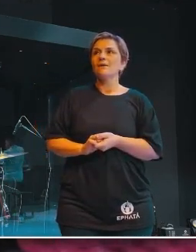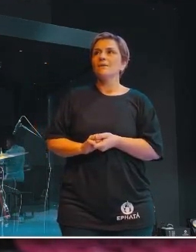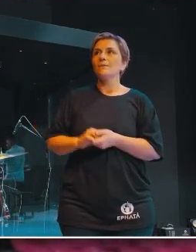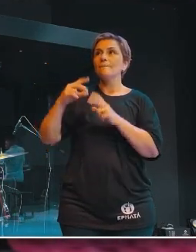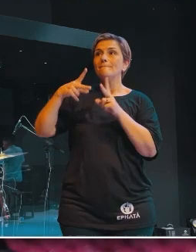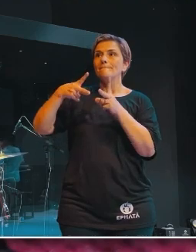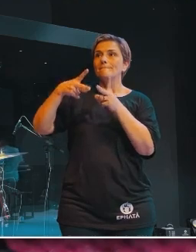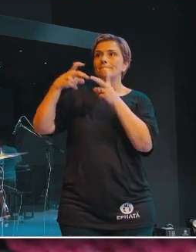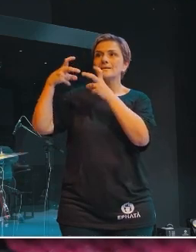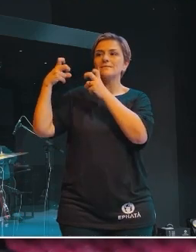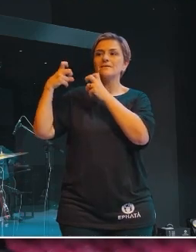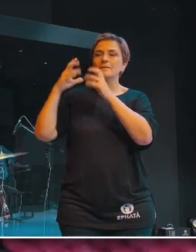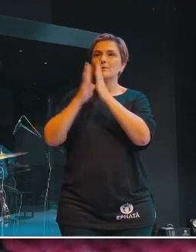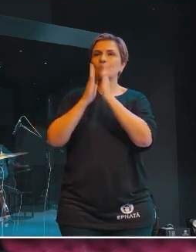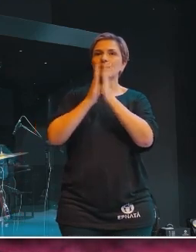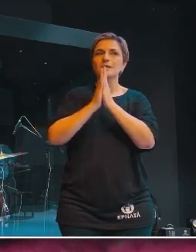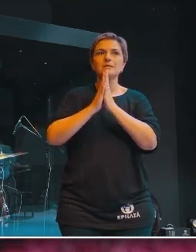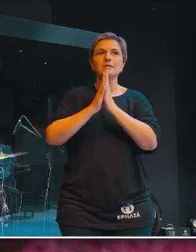congregação.